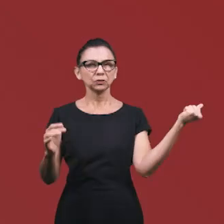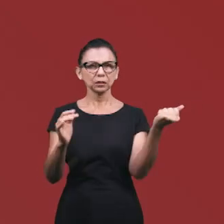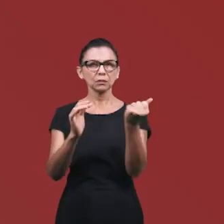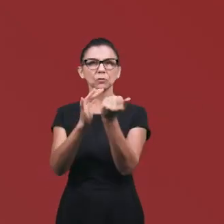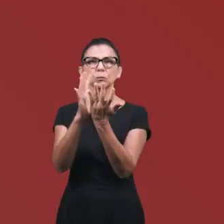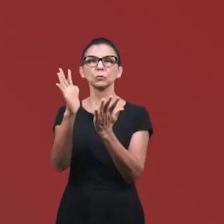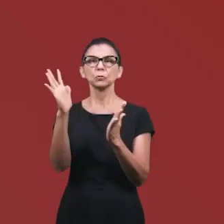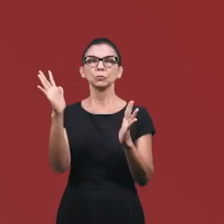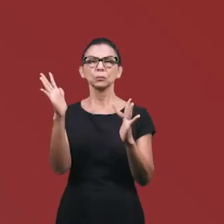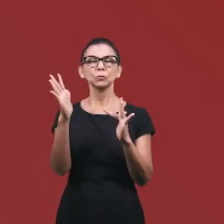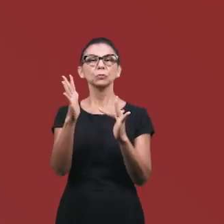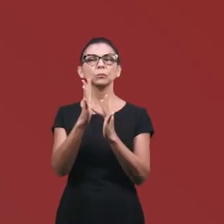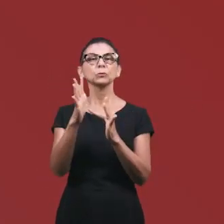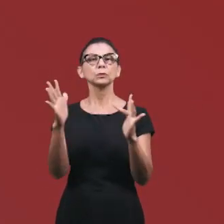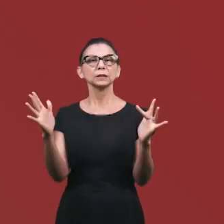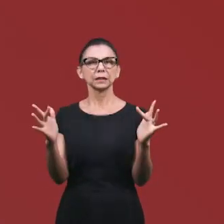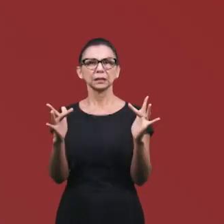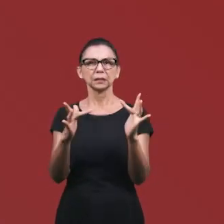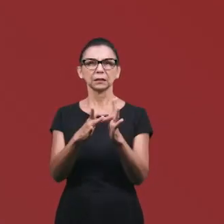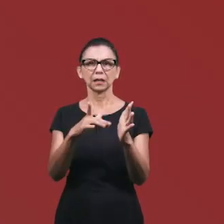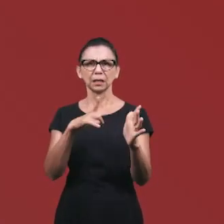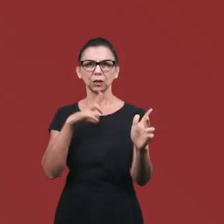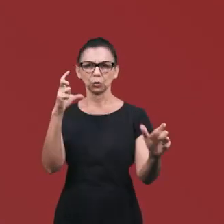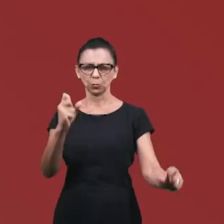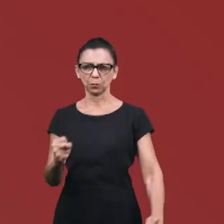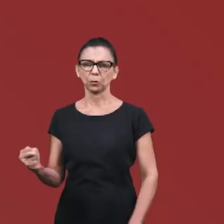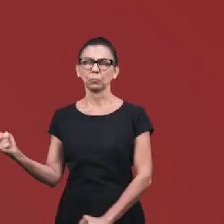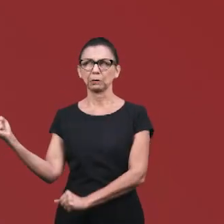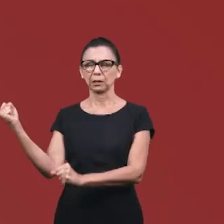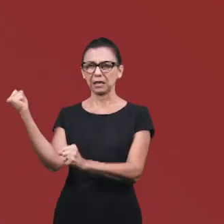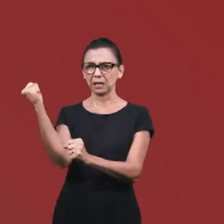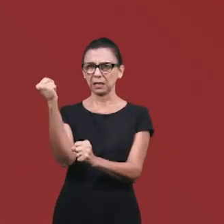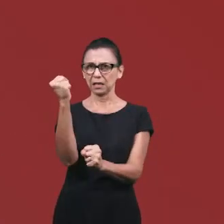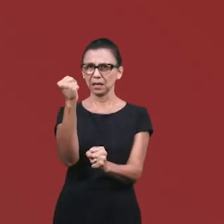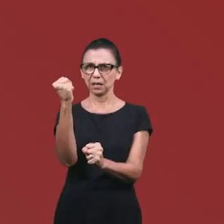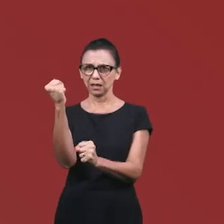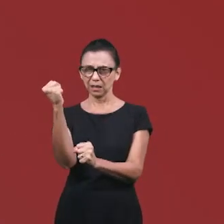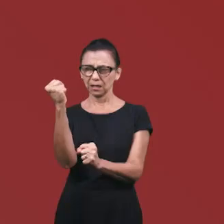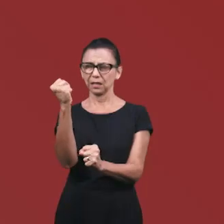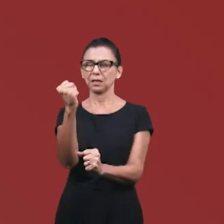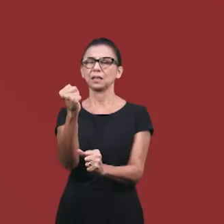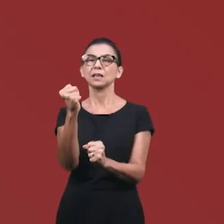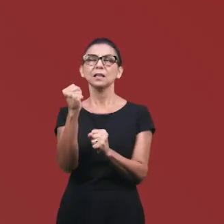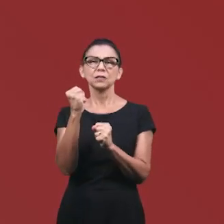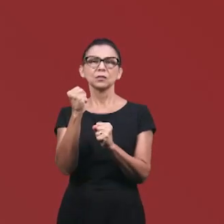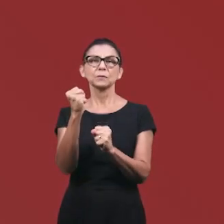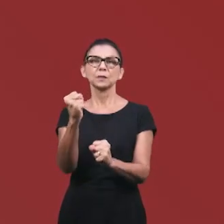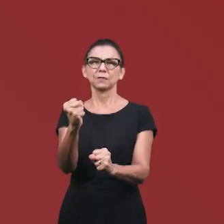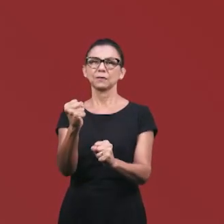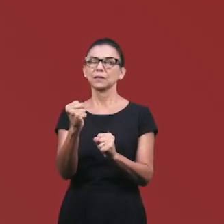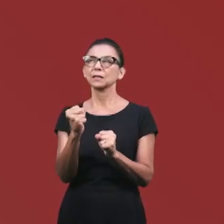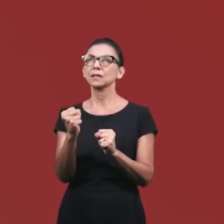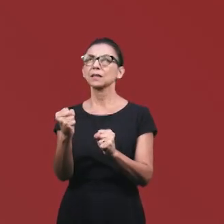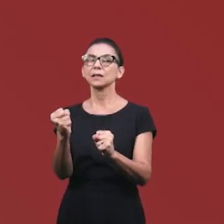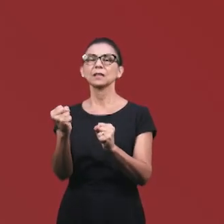Pois o sangue de Jesus é que tem o poder.